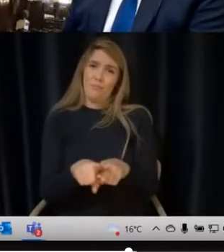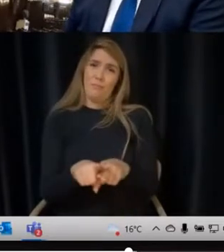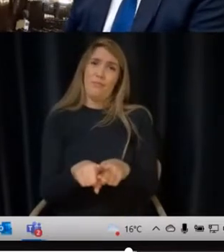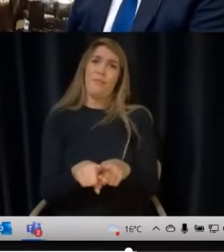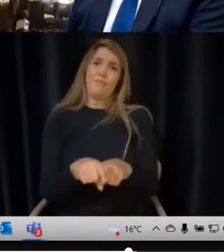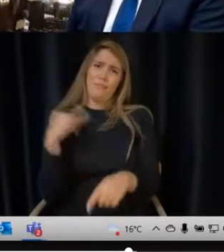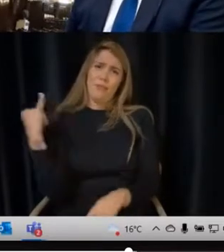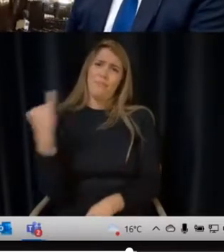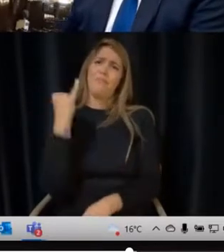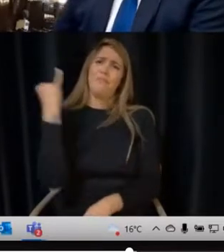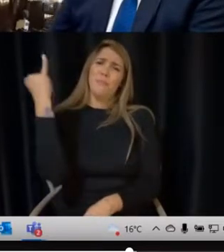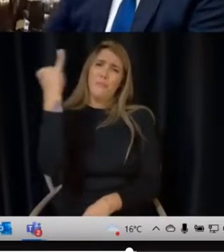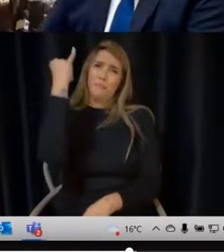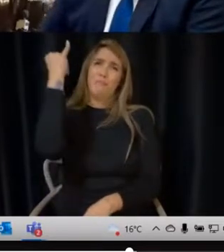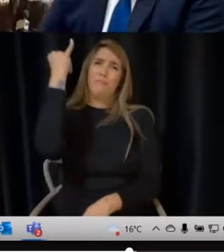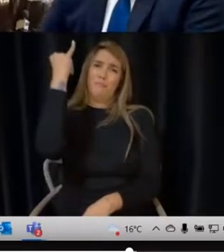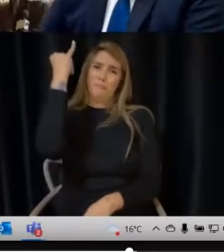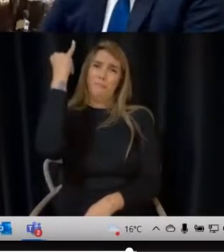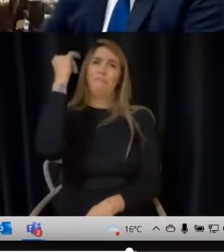tem muitas